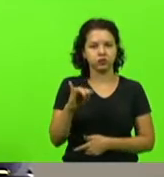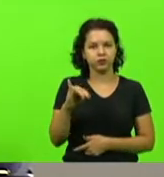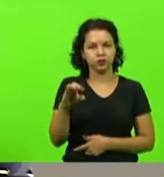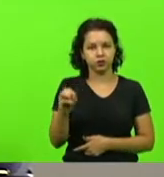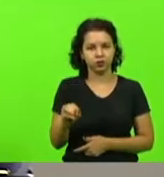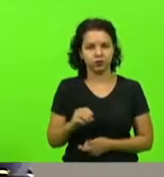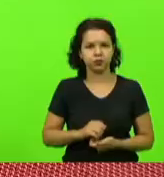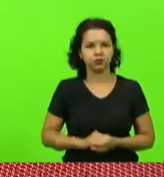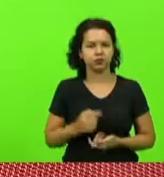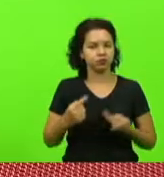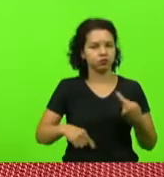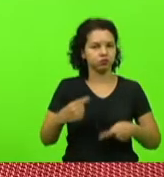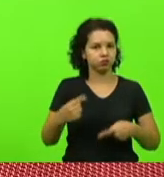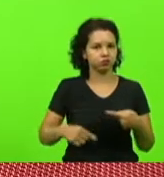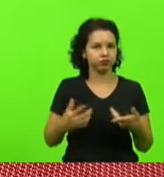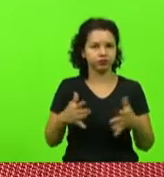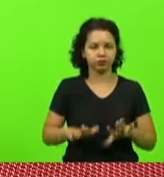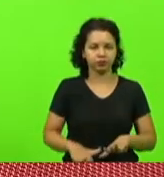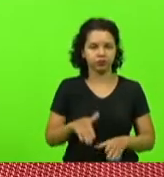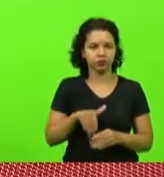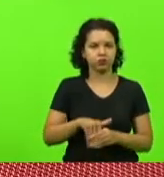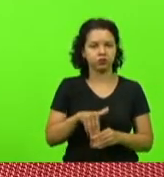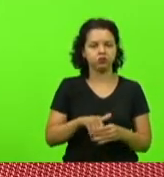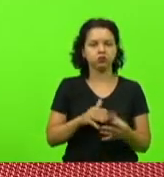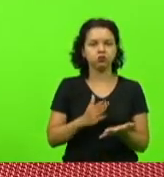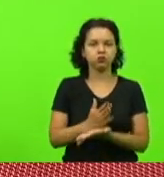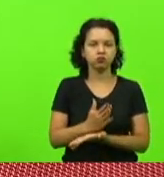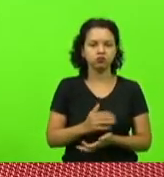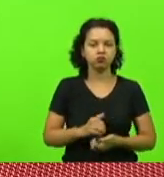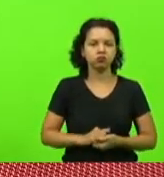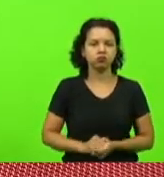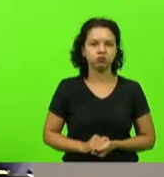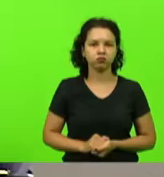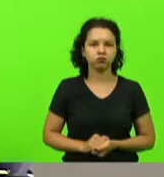não havendo quem queira discutir, em votação, aprovada.